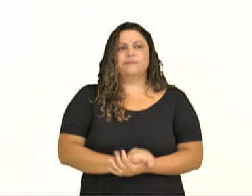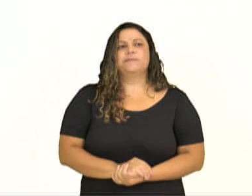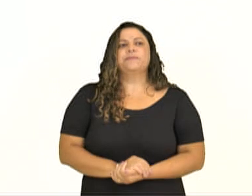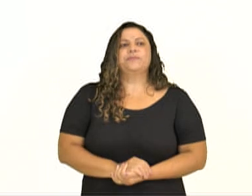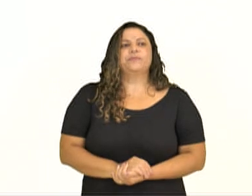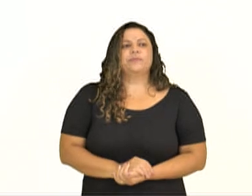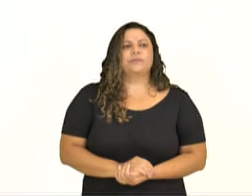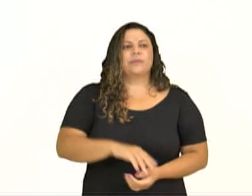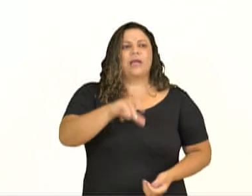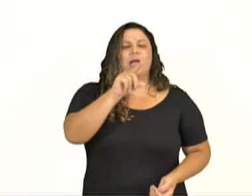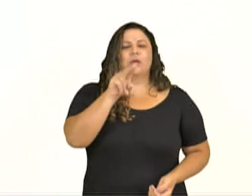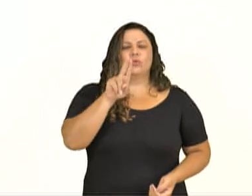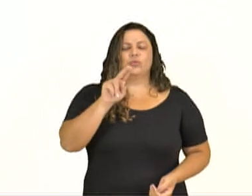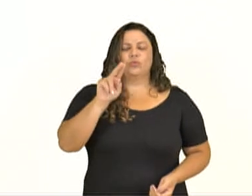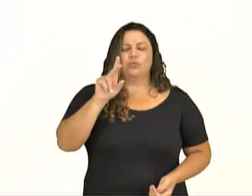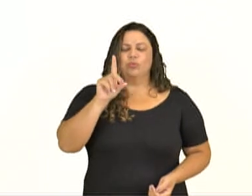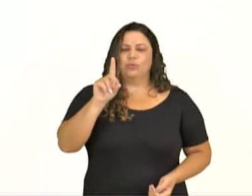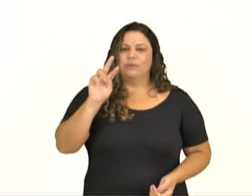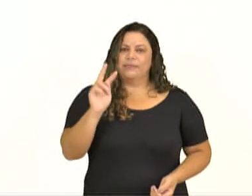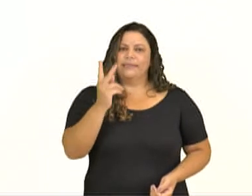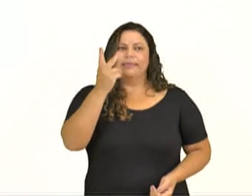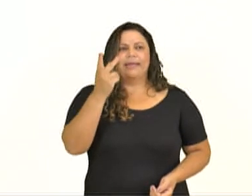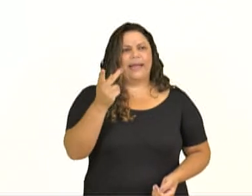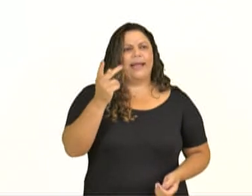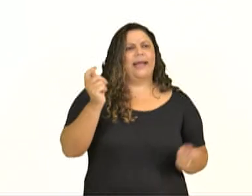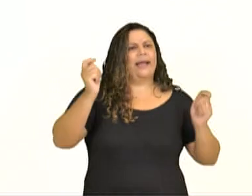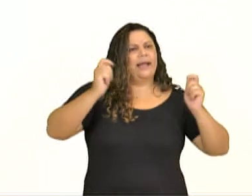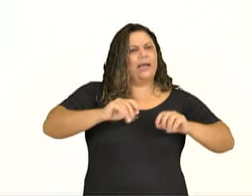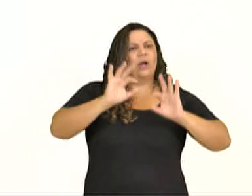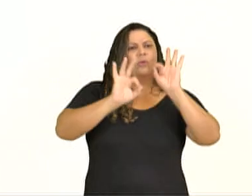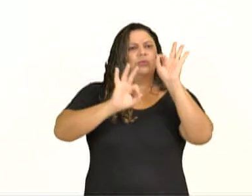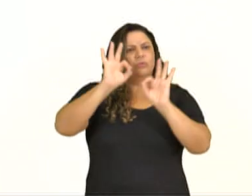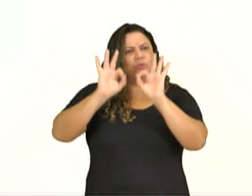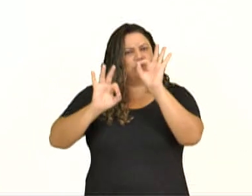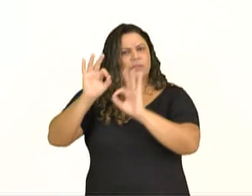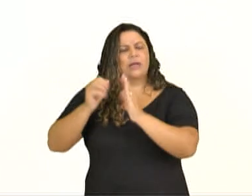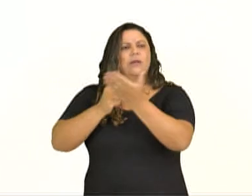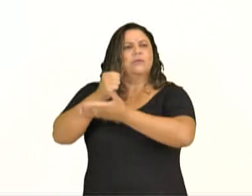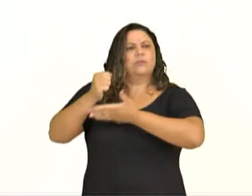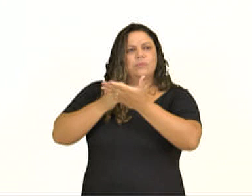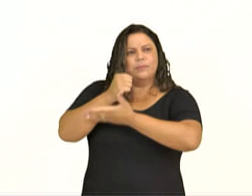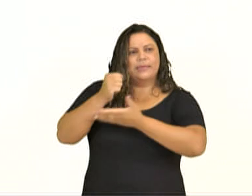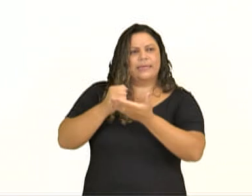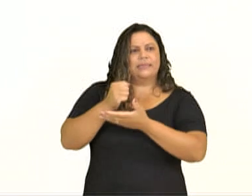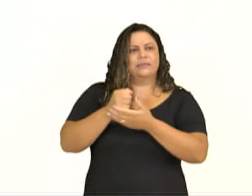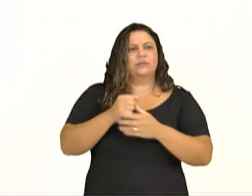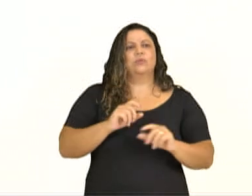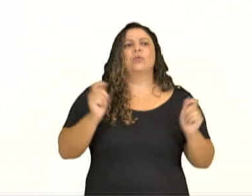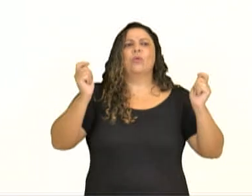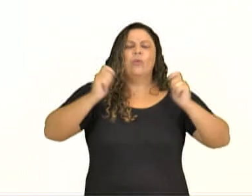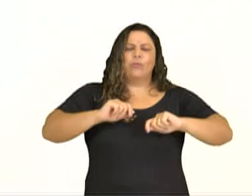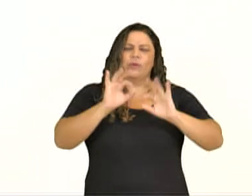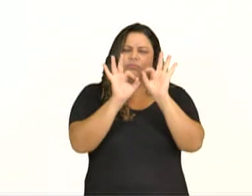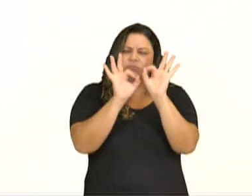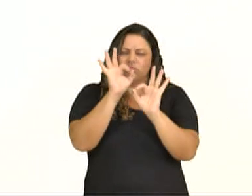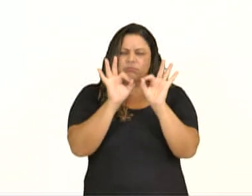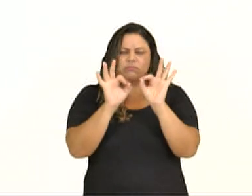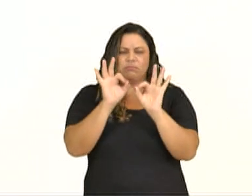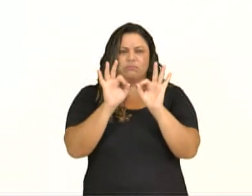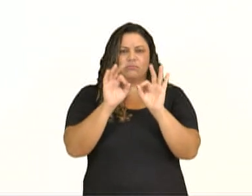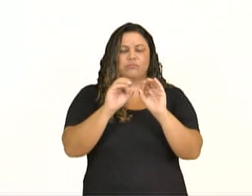os direitos humanos básicos. Foi adotada pela Organização das Nações Unidas em 10 de dezembro